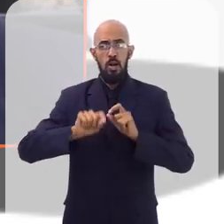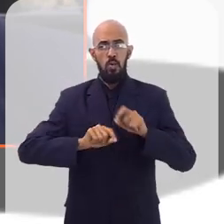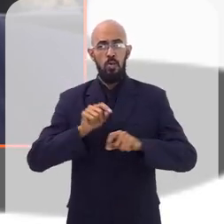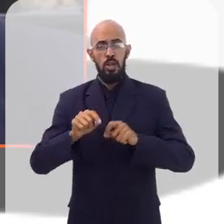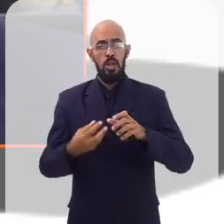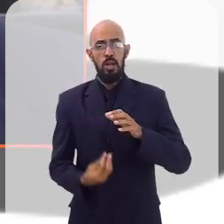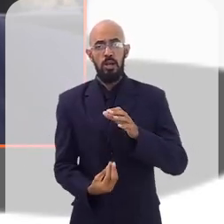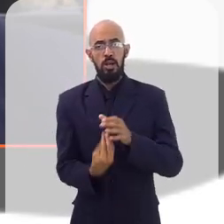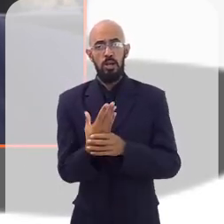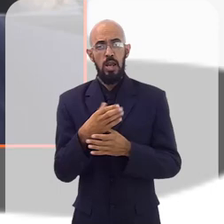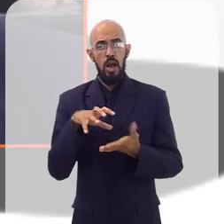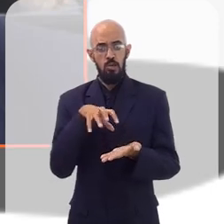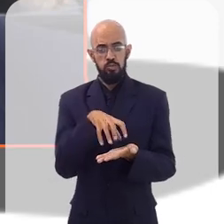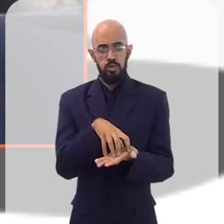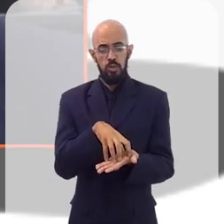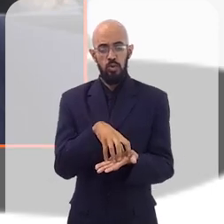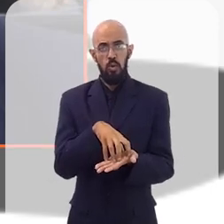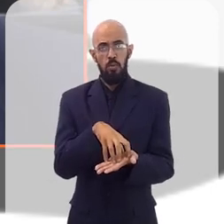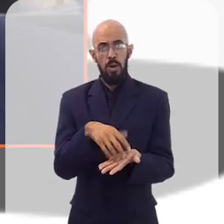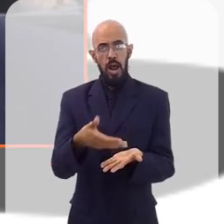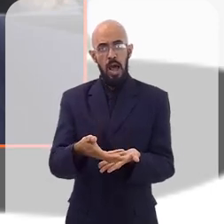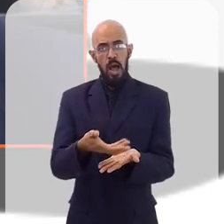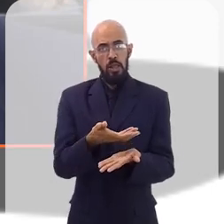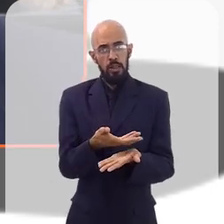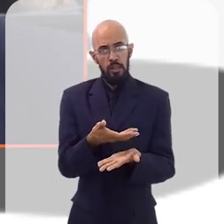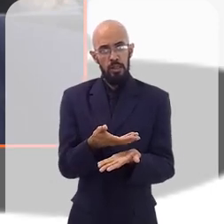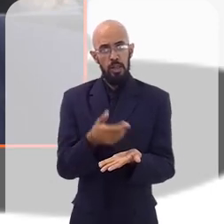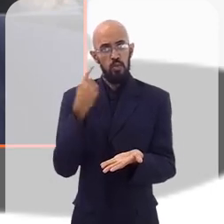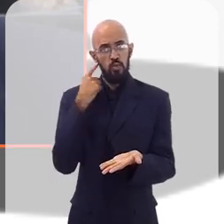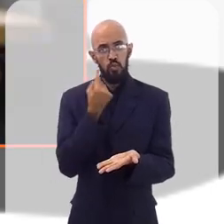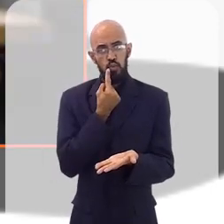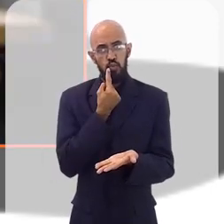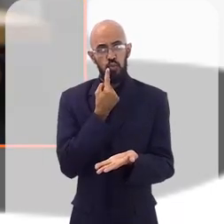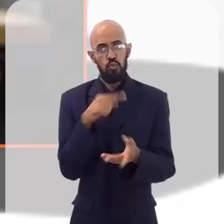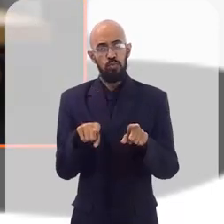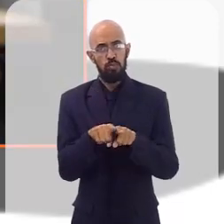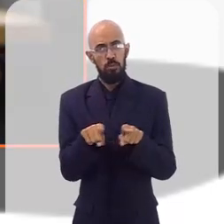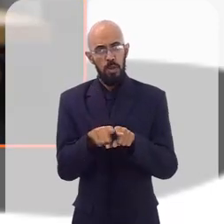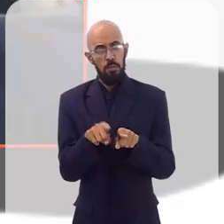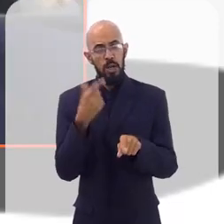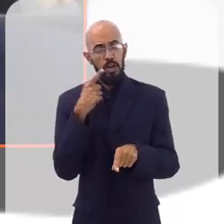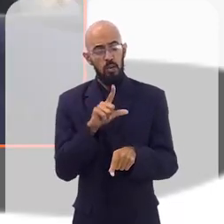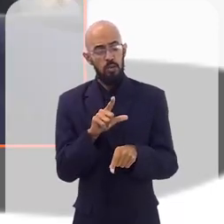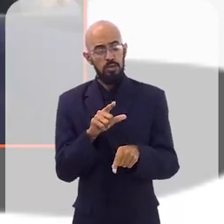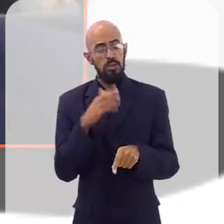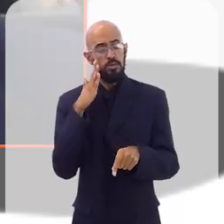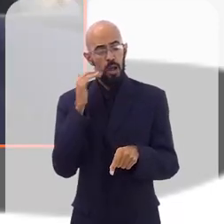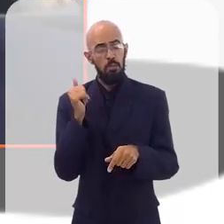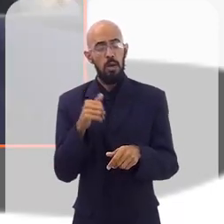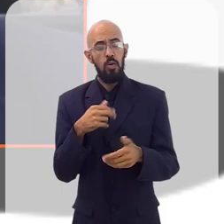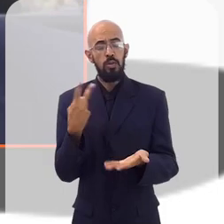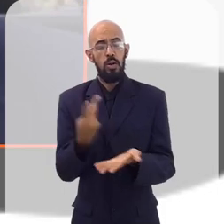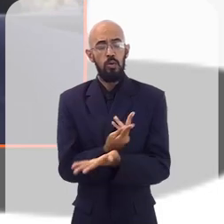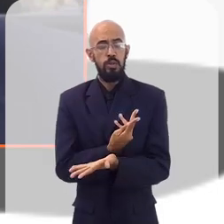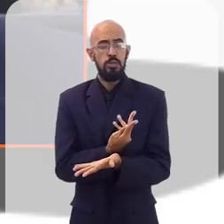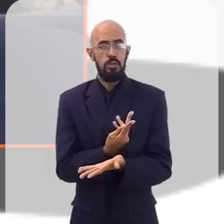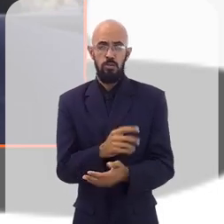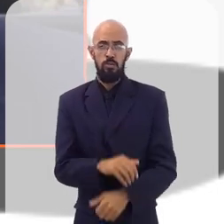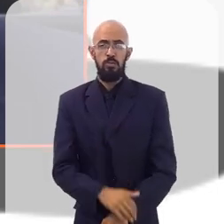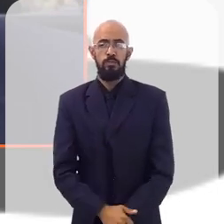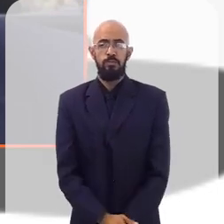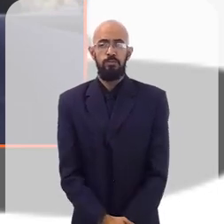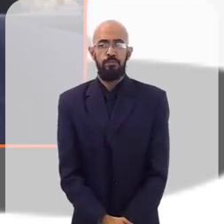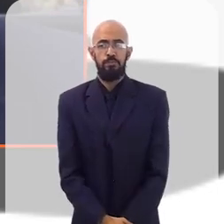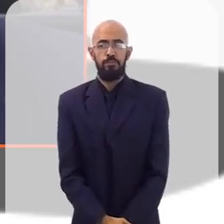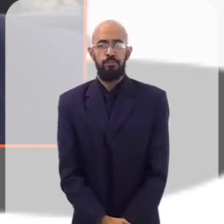consegue ter o acesso aquilo que foi passado para ela então é um projeto de lei que vai obrigar até o